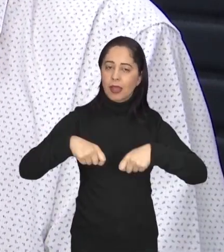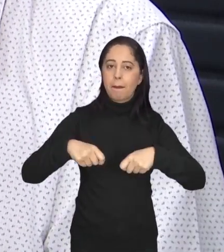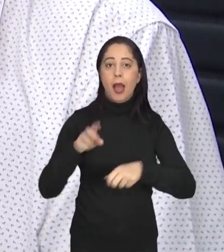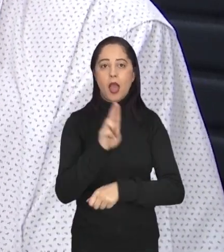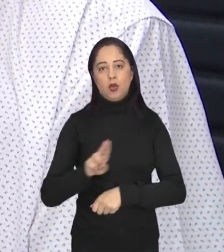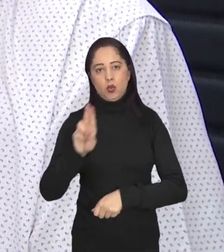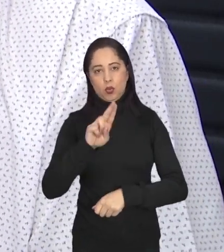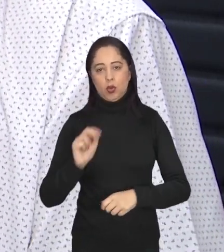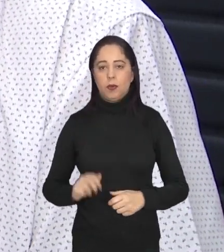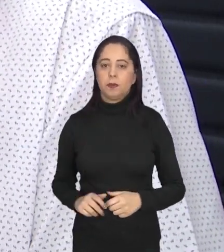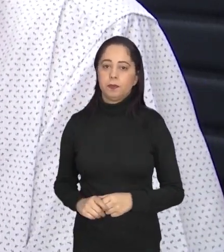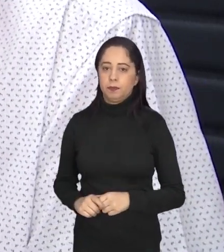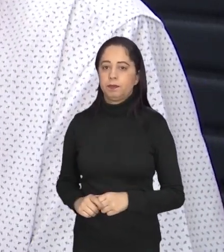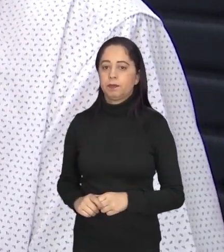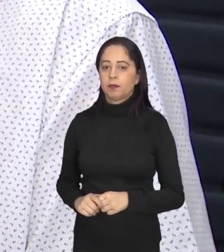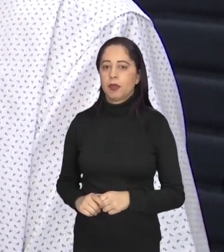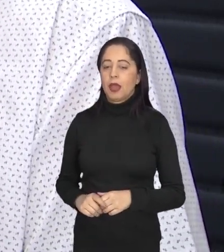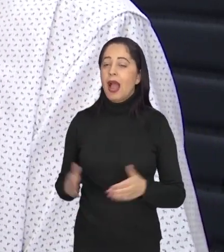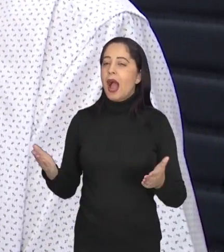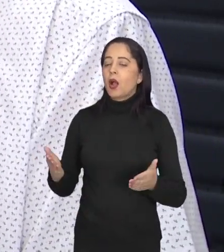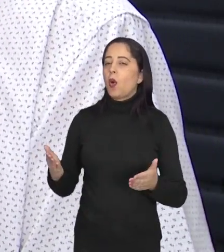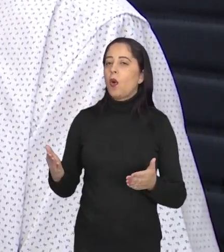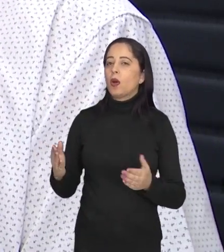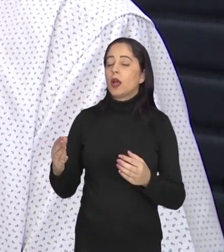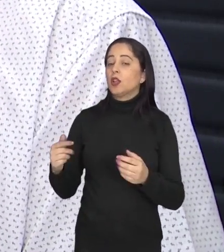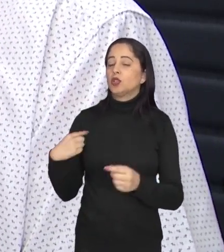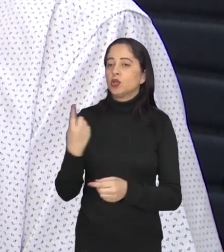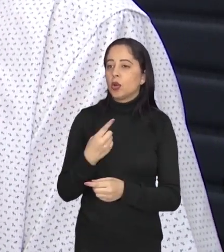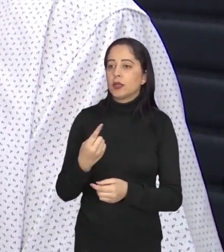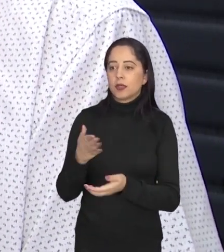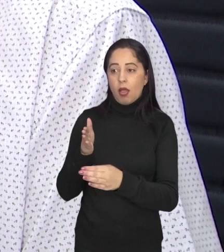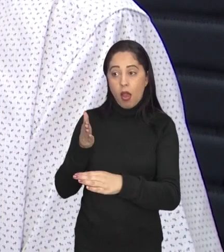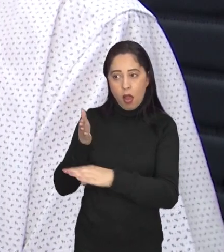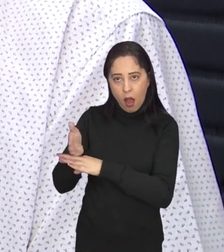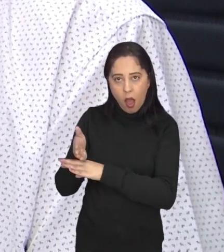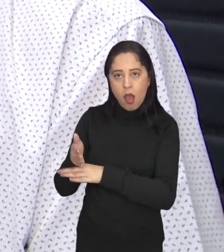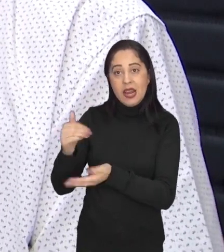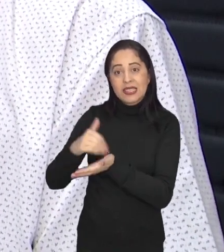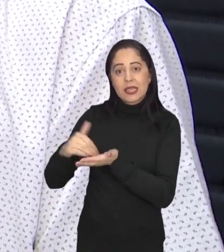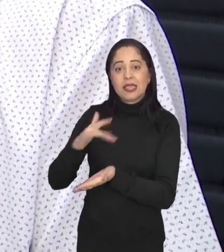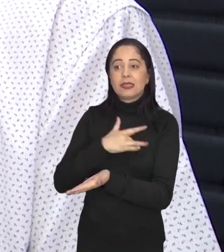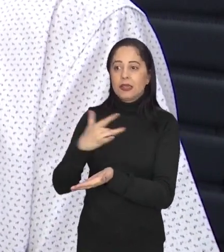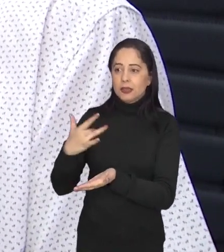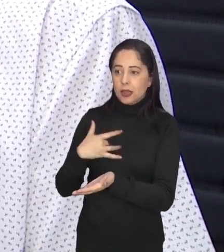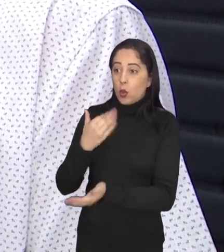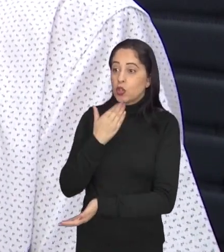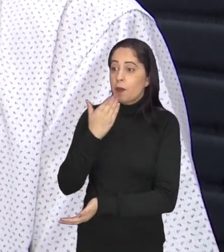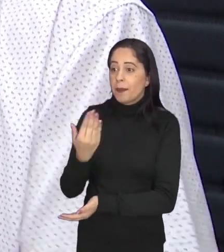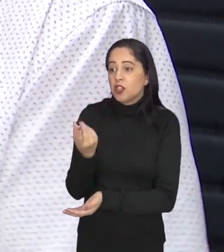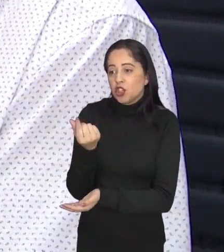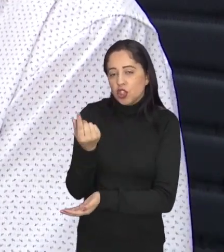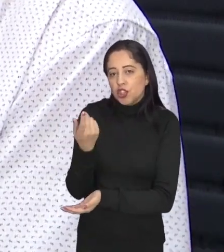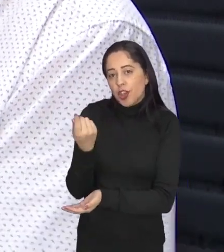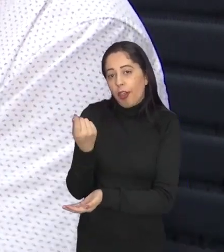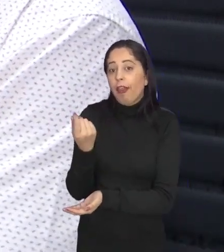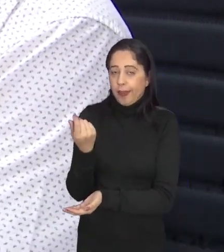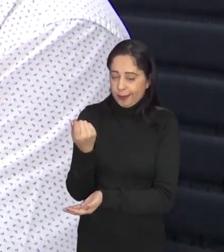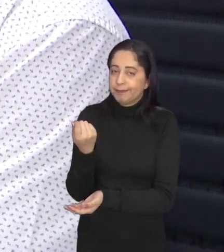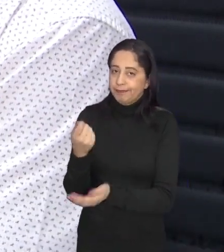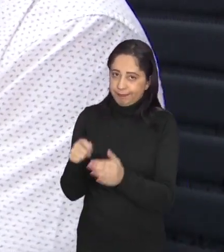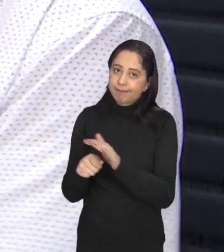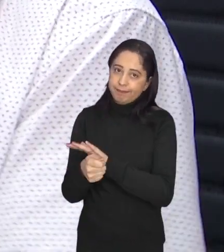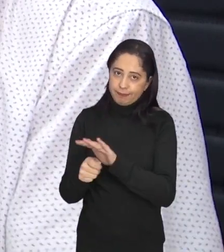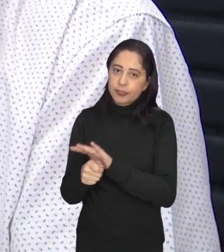aqui agora é ir conversar com a Secretaria de Saúde, porque é um orçamento que vai ter que ter para a construção. Você tem